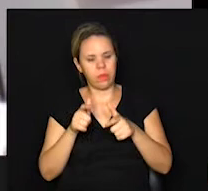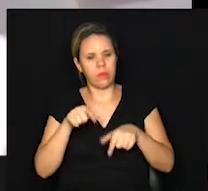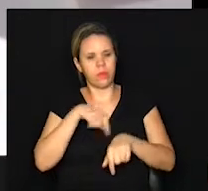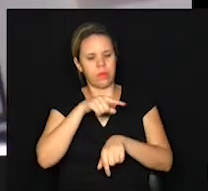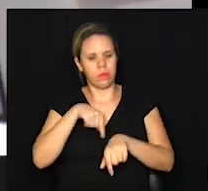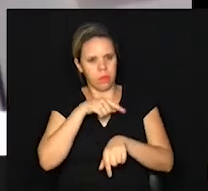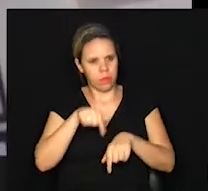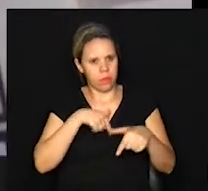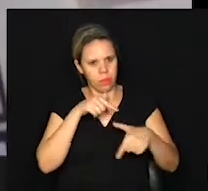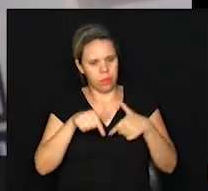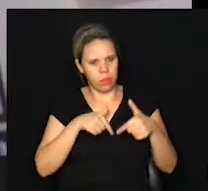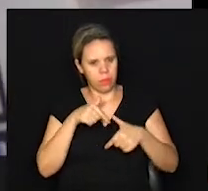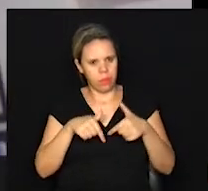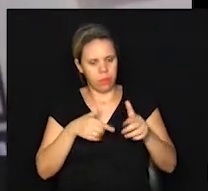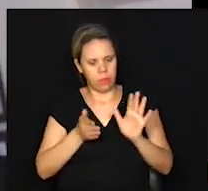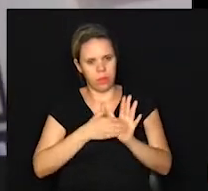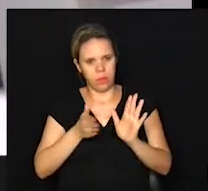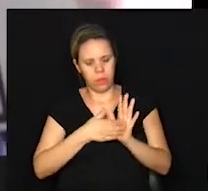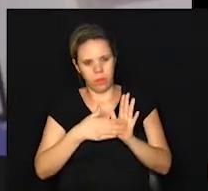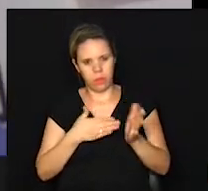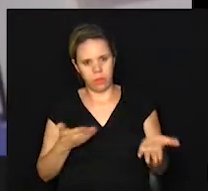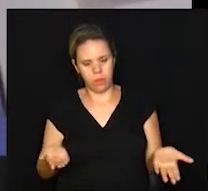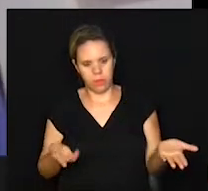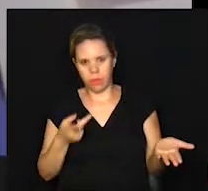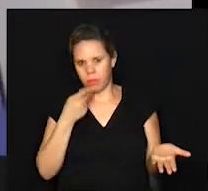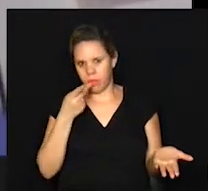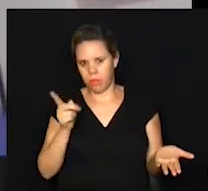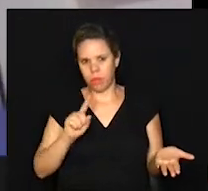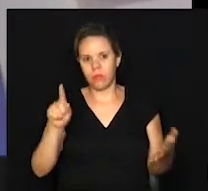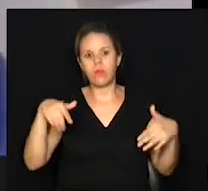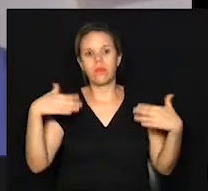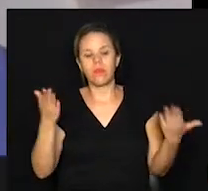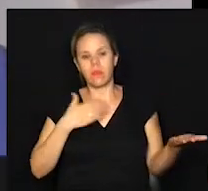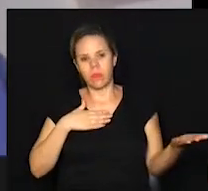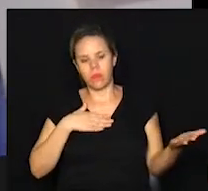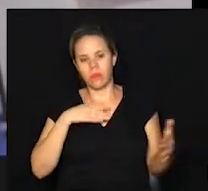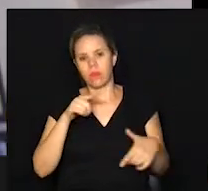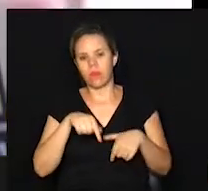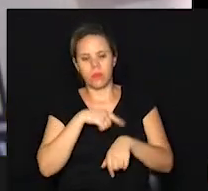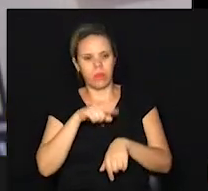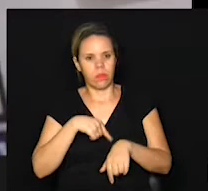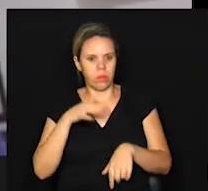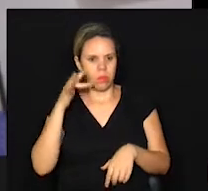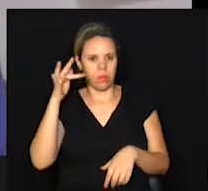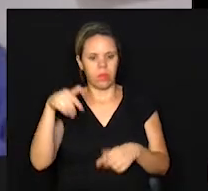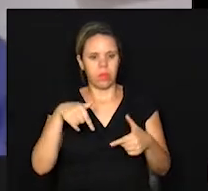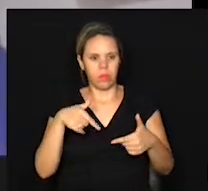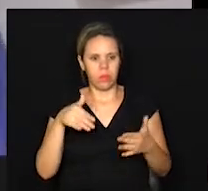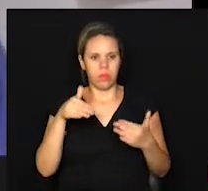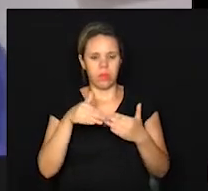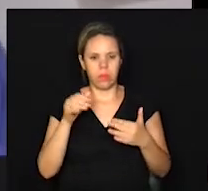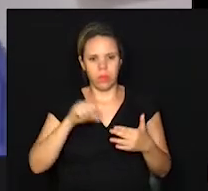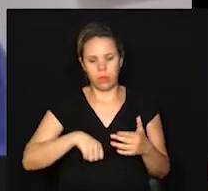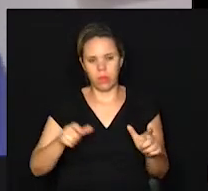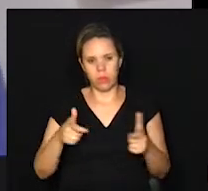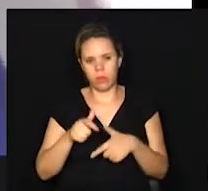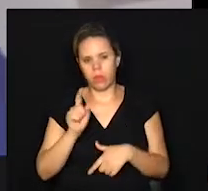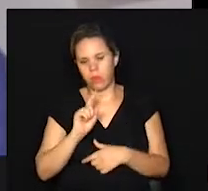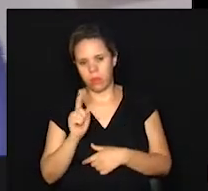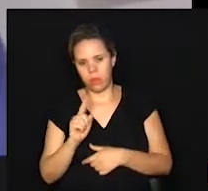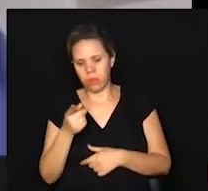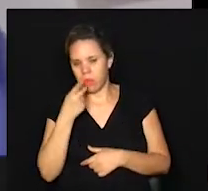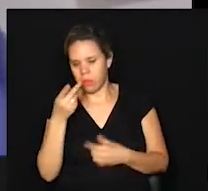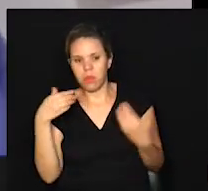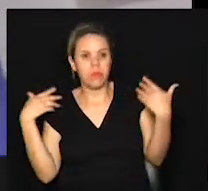horária que eles propuseram. Na verdade, eles não diziam qual seria a minha carga horária futura, eles diziam se eu concordava ou não com uma redução, mas não dizia